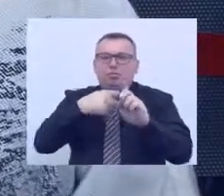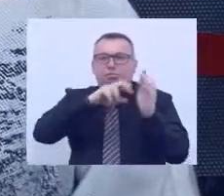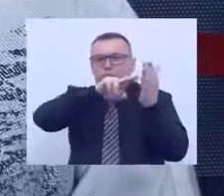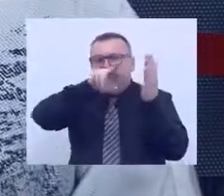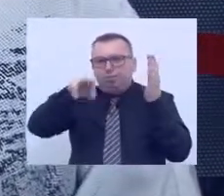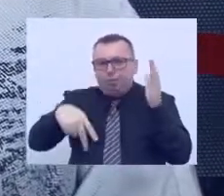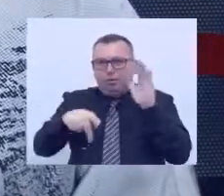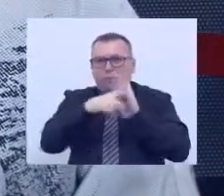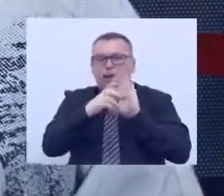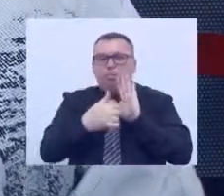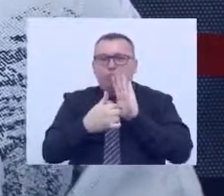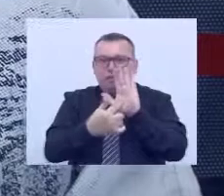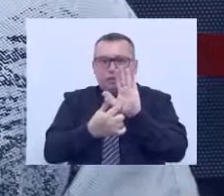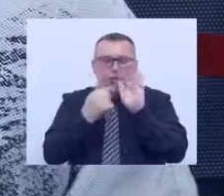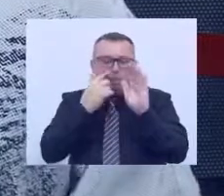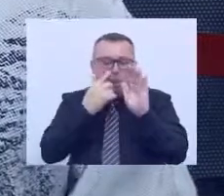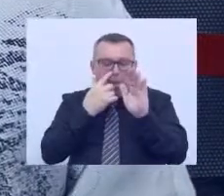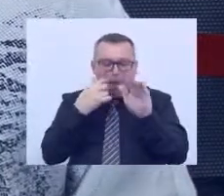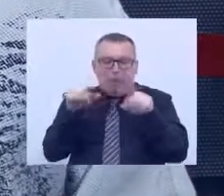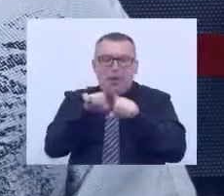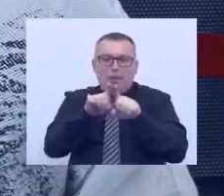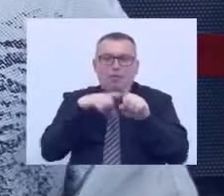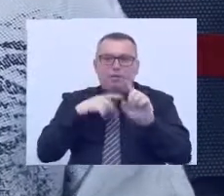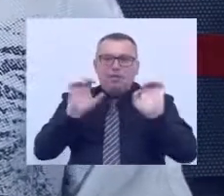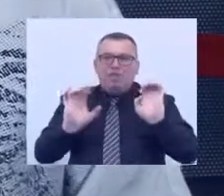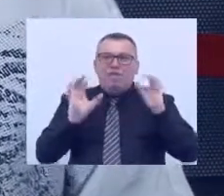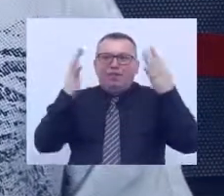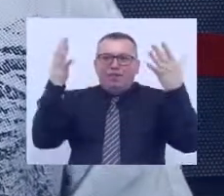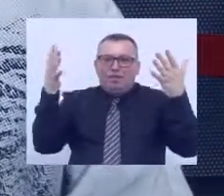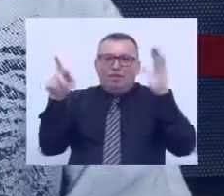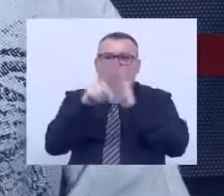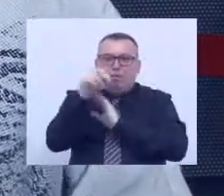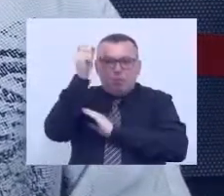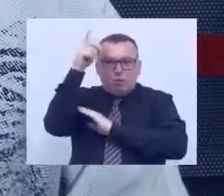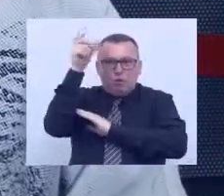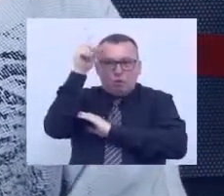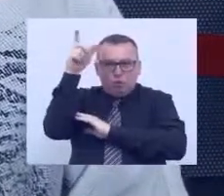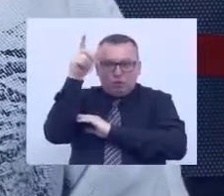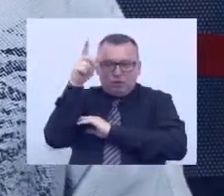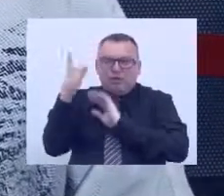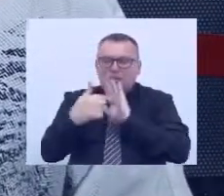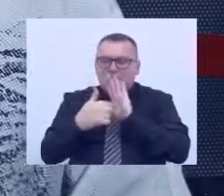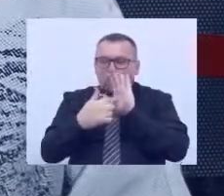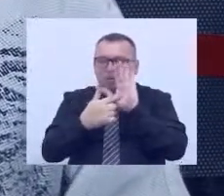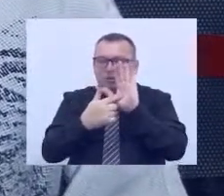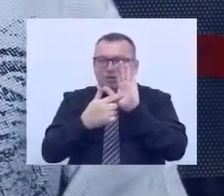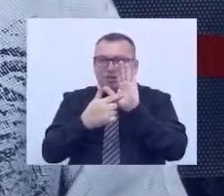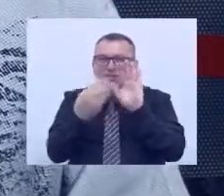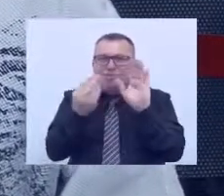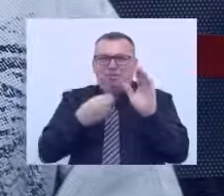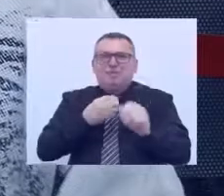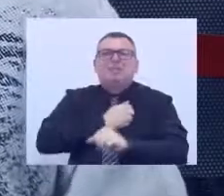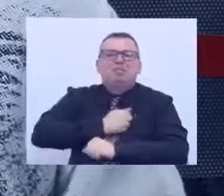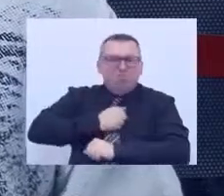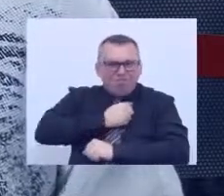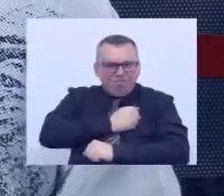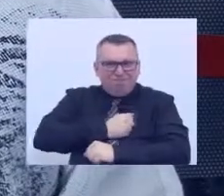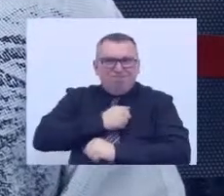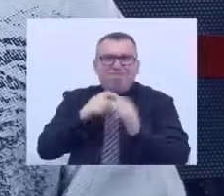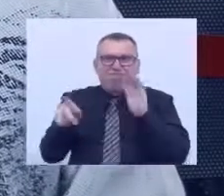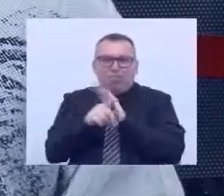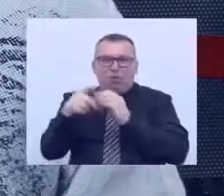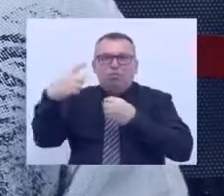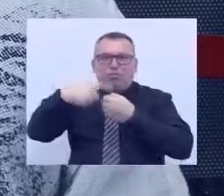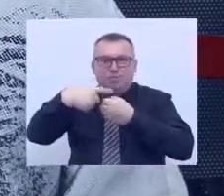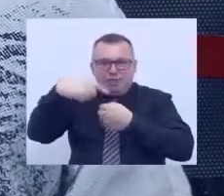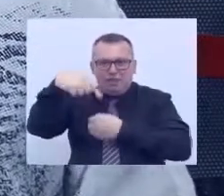segmentos representados, não é? Tivemos um Festival de Culturas e Artes Negras do Adamastor, que realmente assim vai deixar saudade na cidade, de modo que